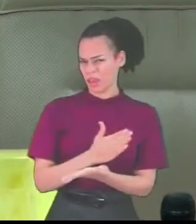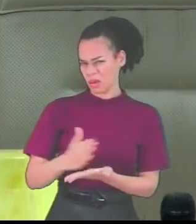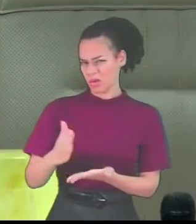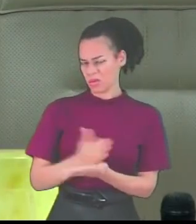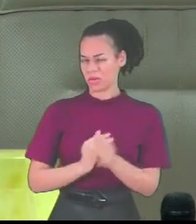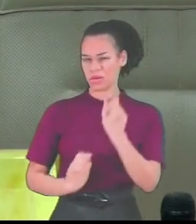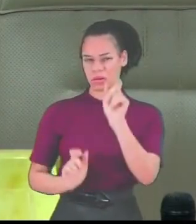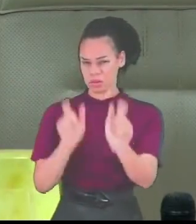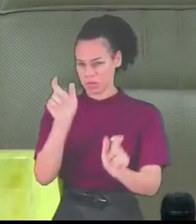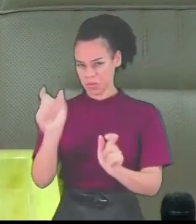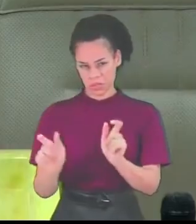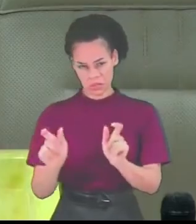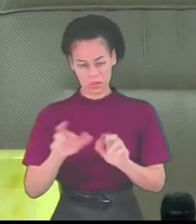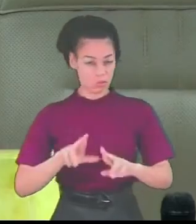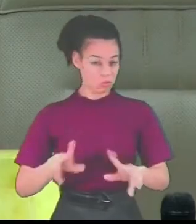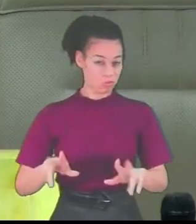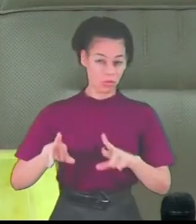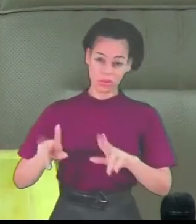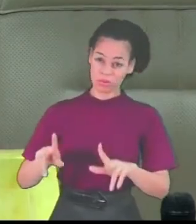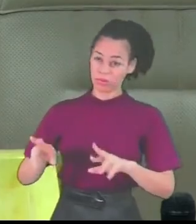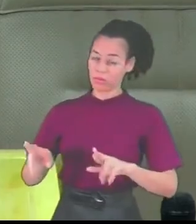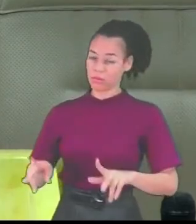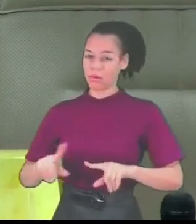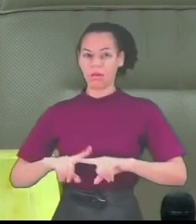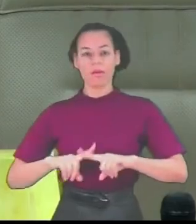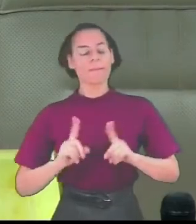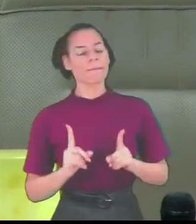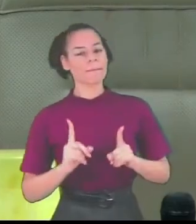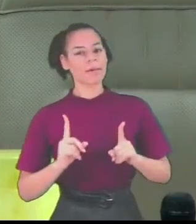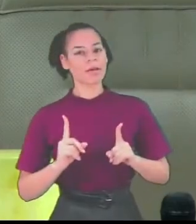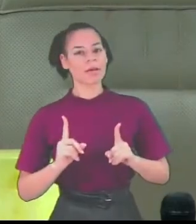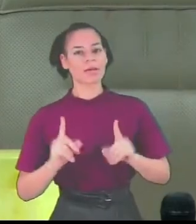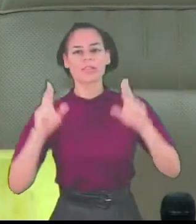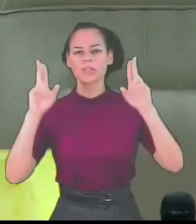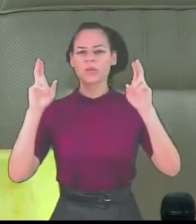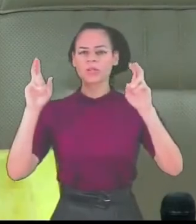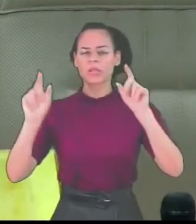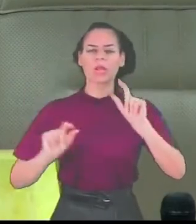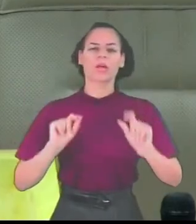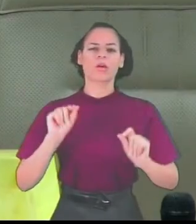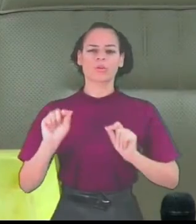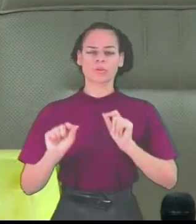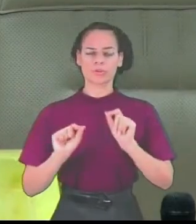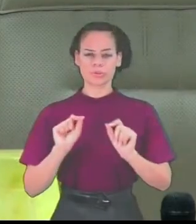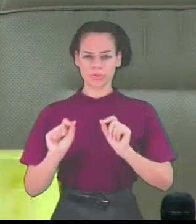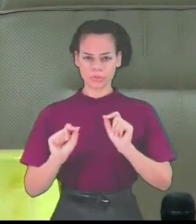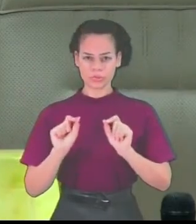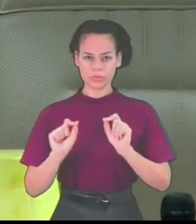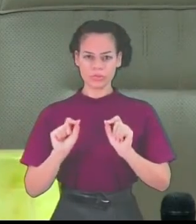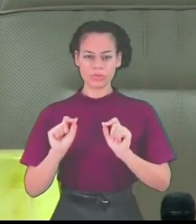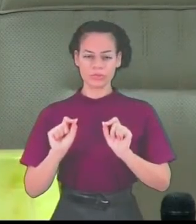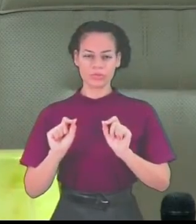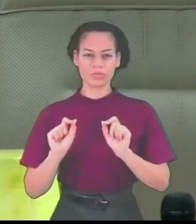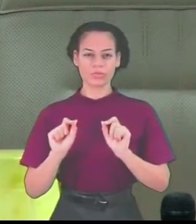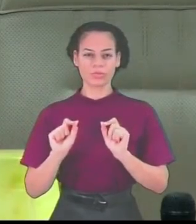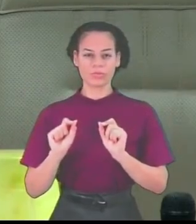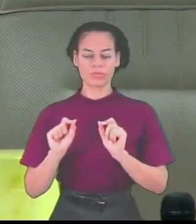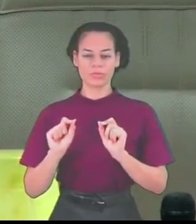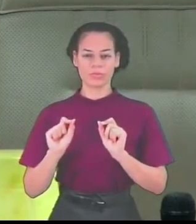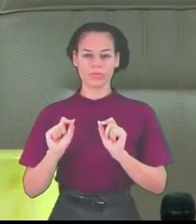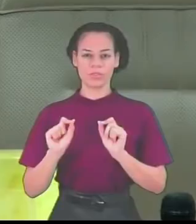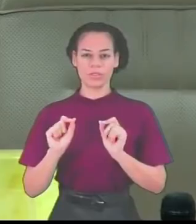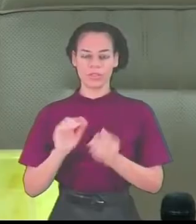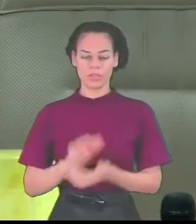algumas nuances diferentes mais a temática Air o que